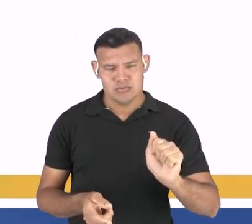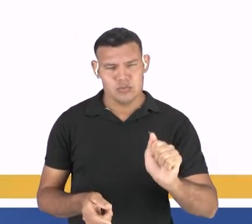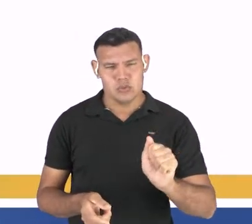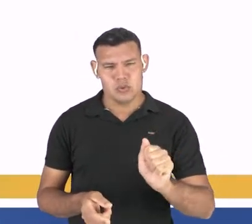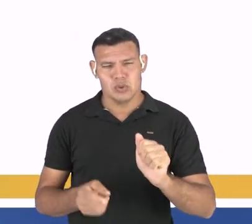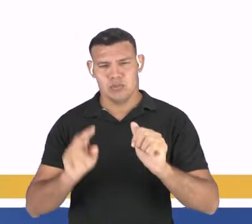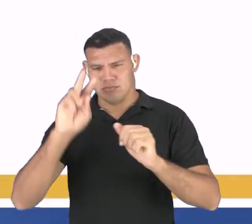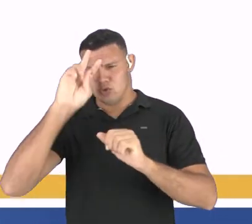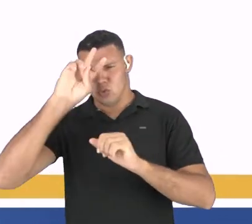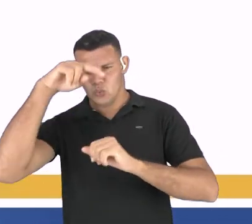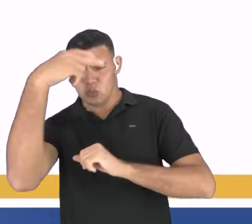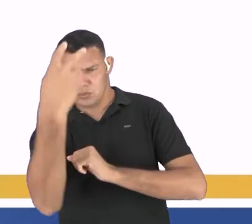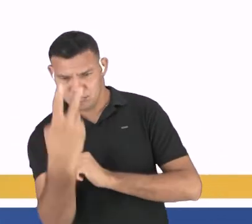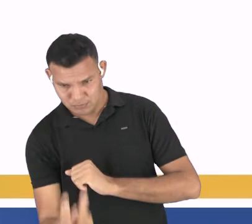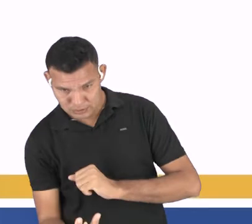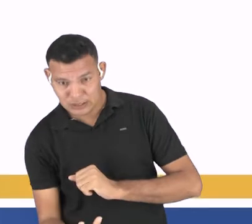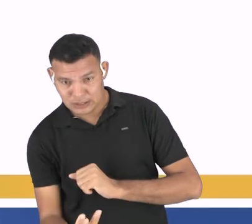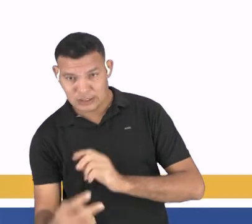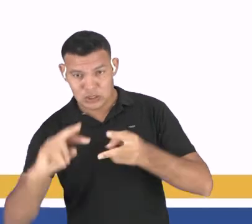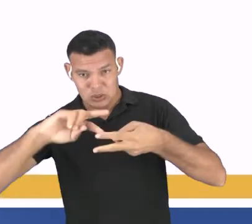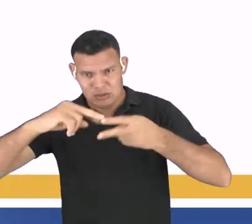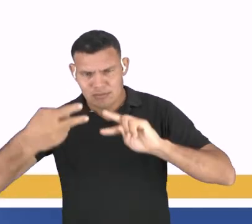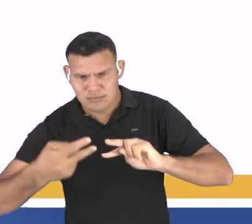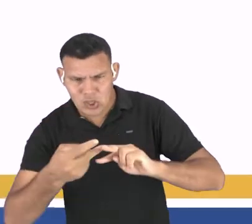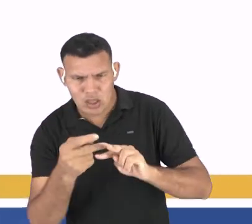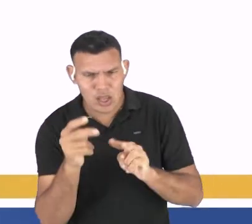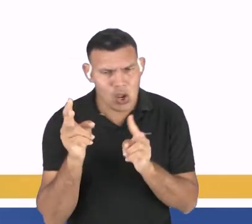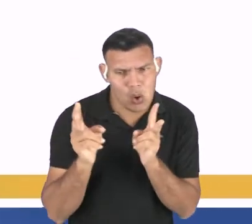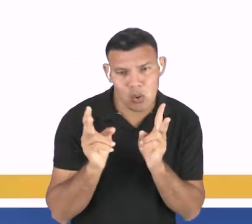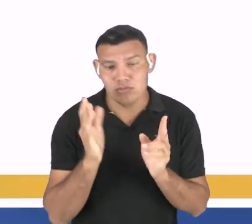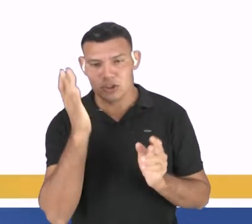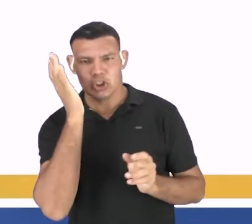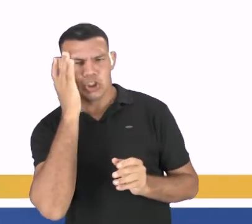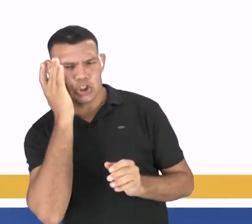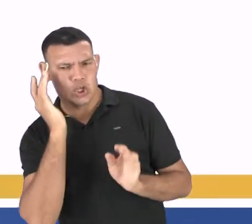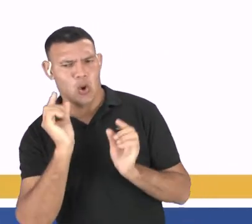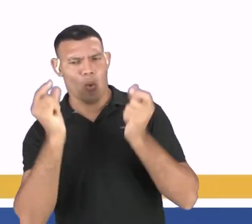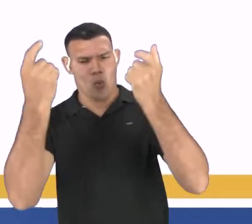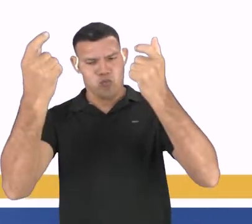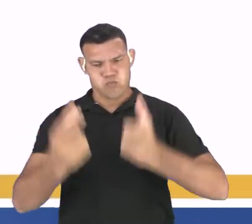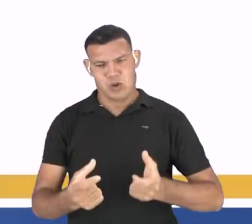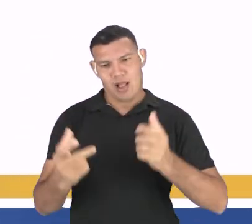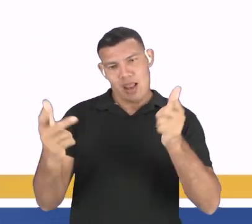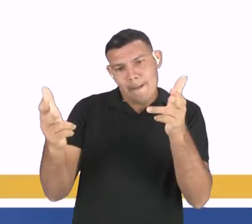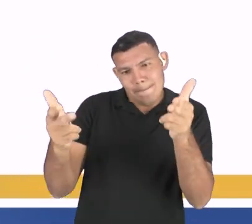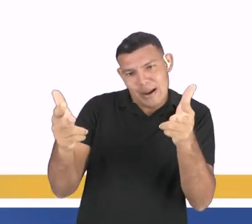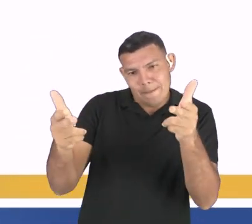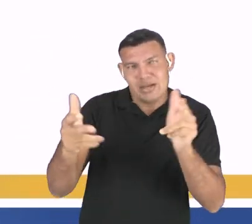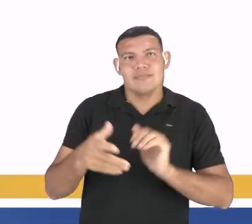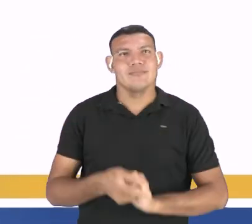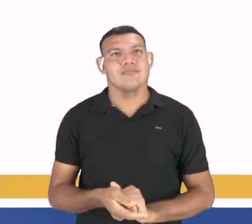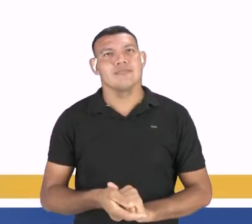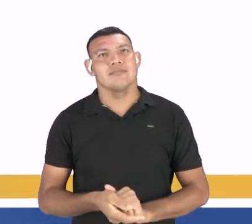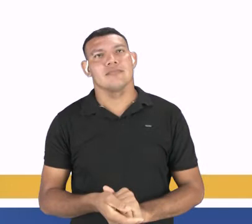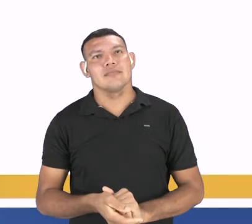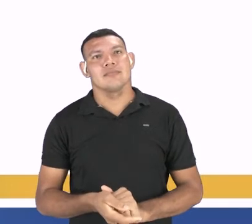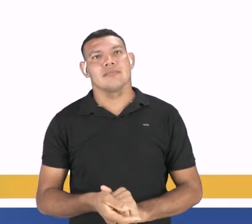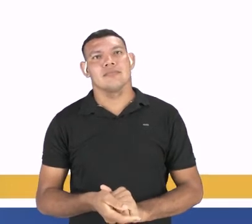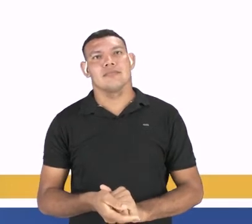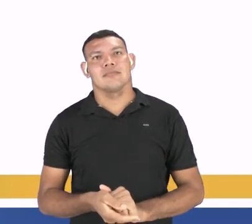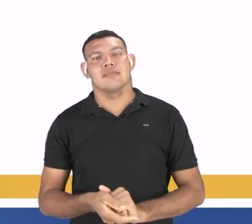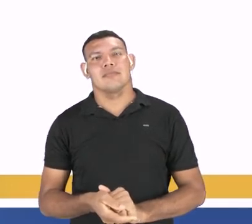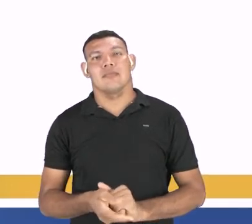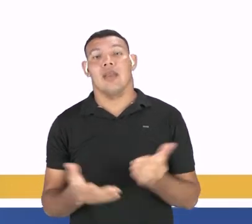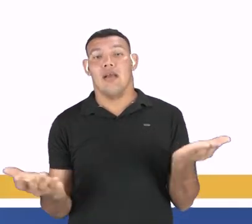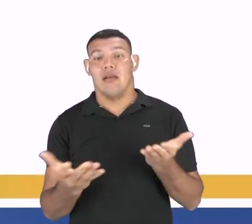posições específicas ao longo da molécula de DNA é chamado assistir de restrição aí Aqui tem outra que é mais para vocês do que eu acabei